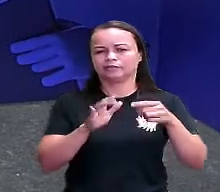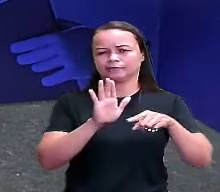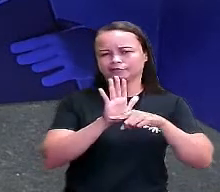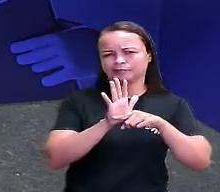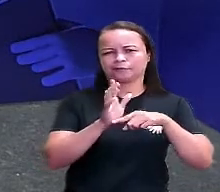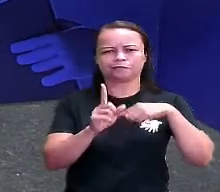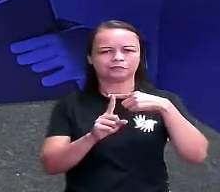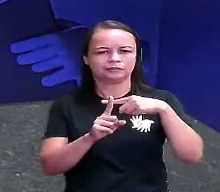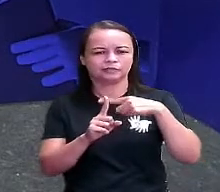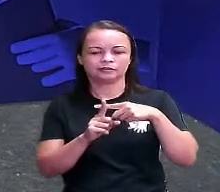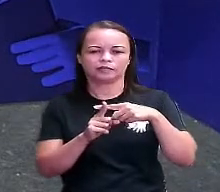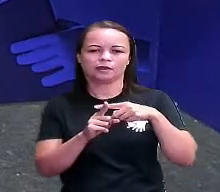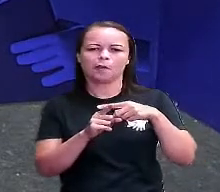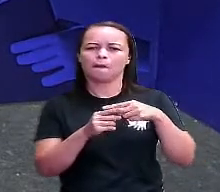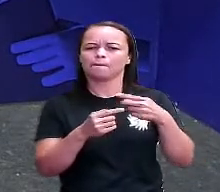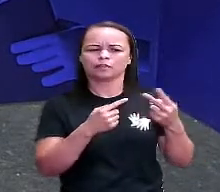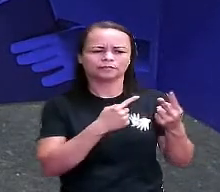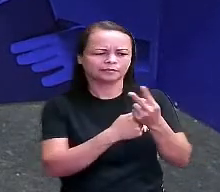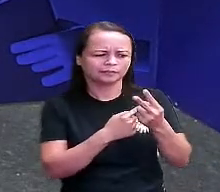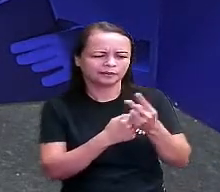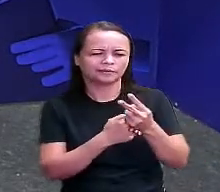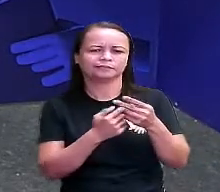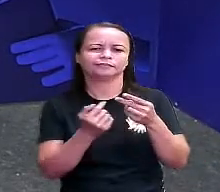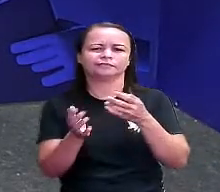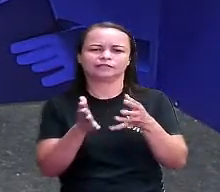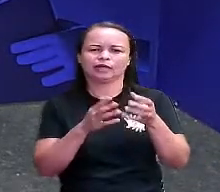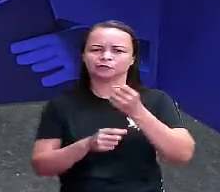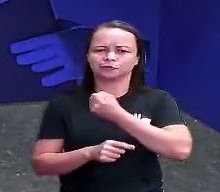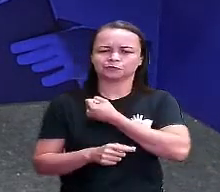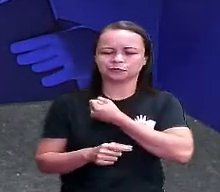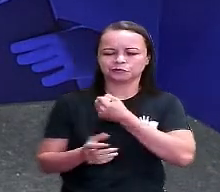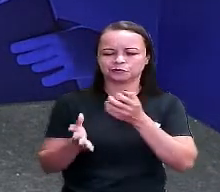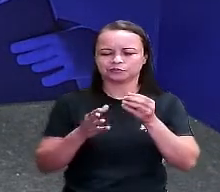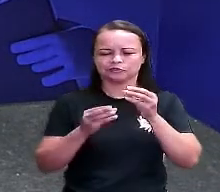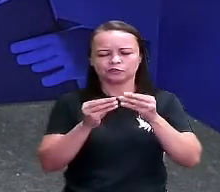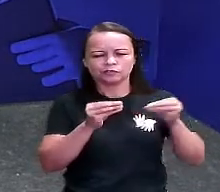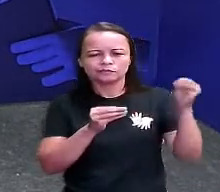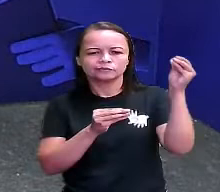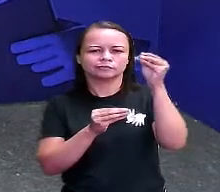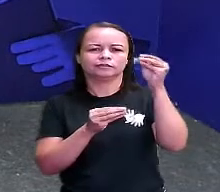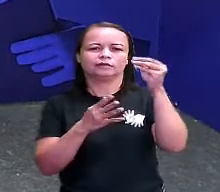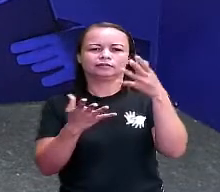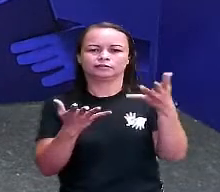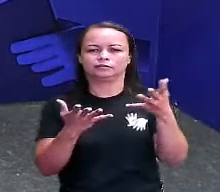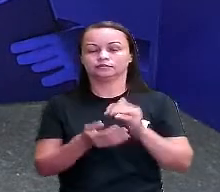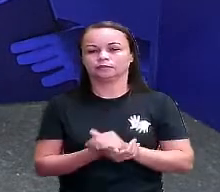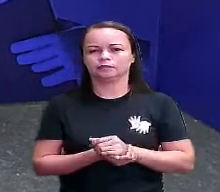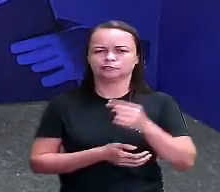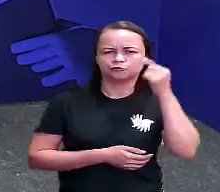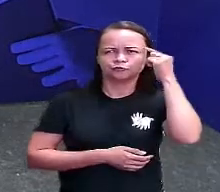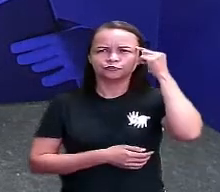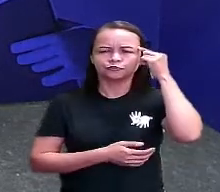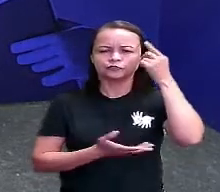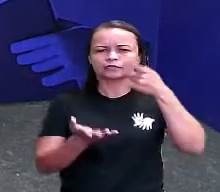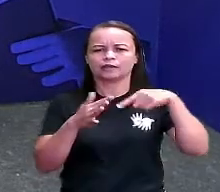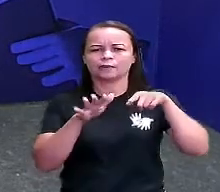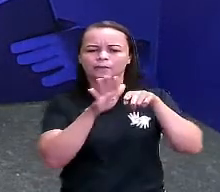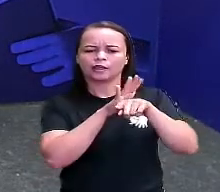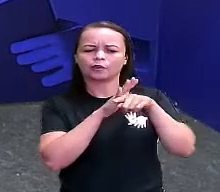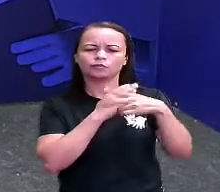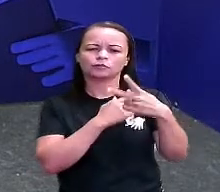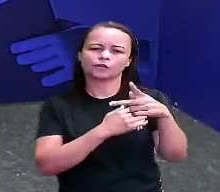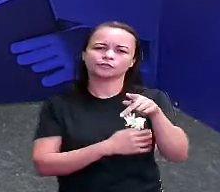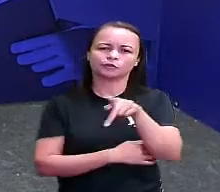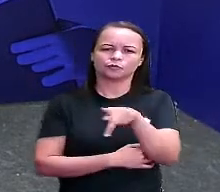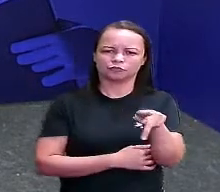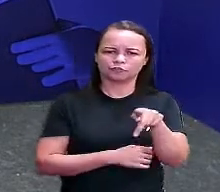subtração. Vá pedindo emprestado, vá jogando o número lá em cima. Tá com dúvida? Leva a dúvida para o seu